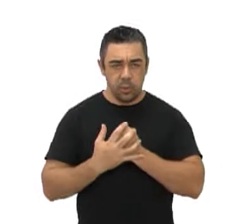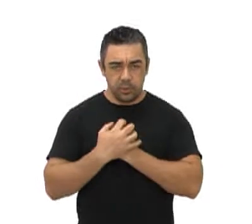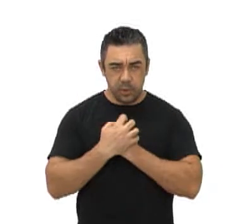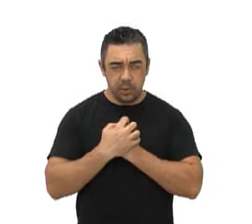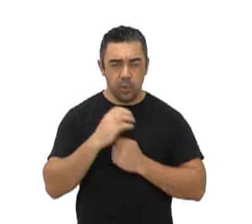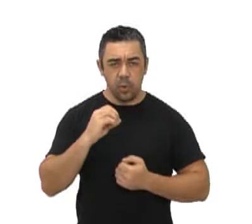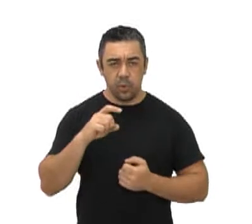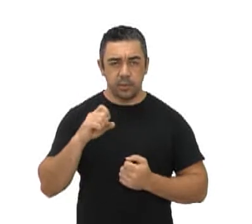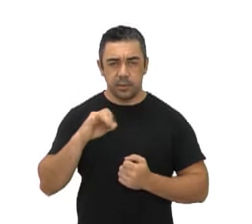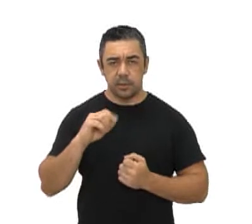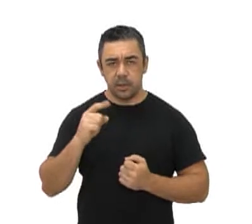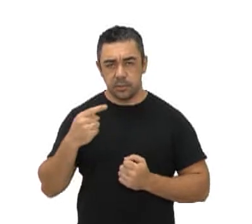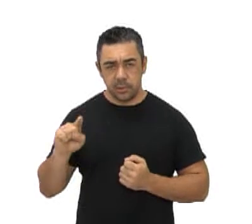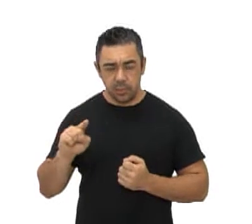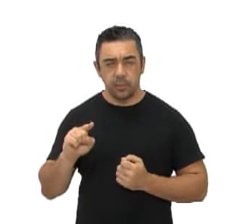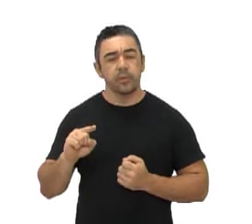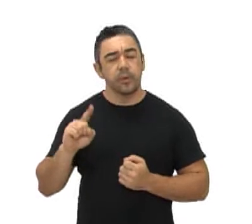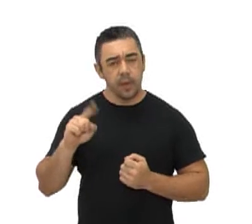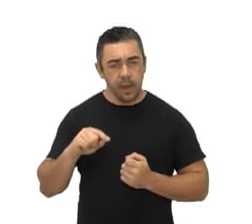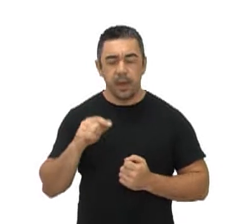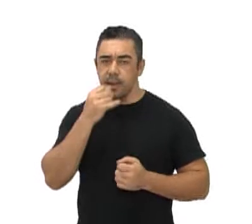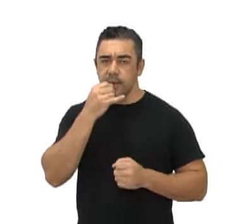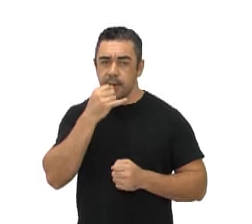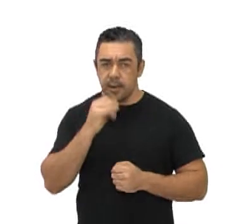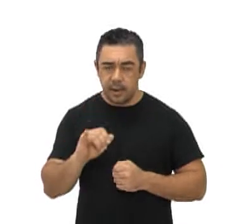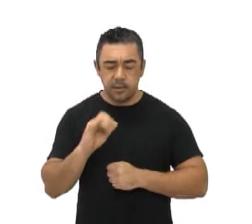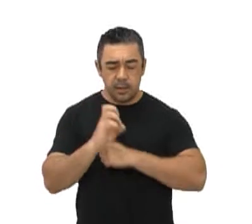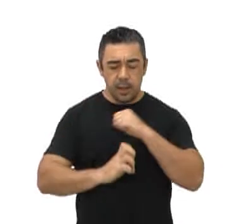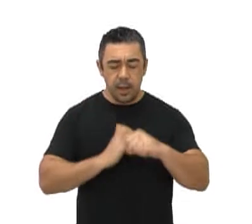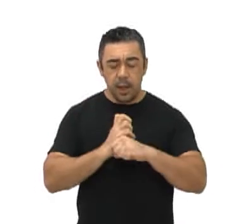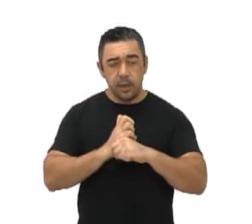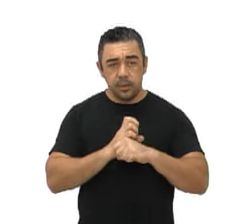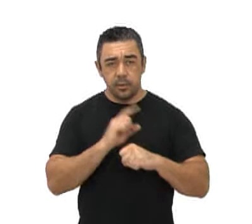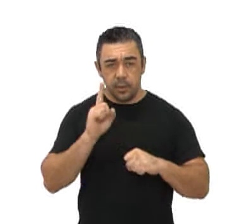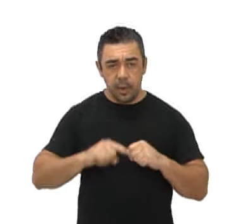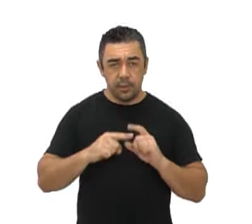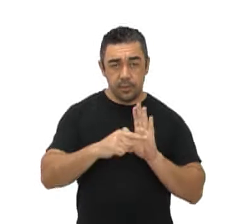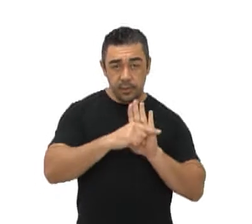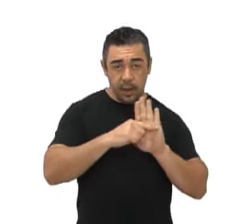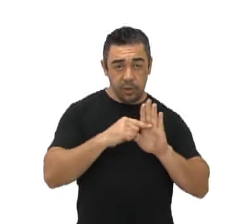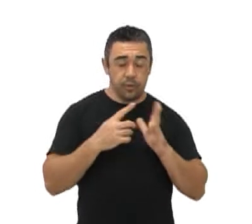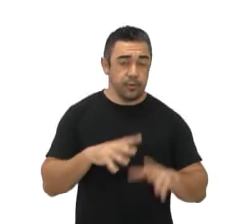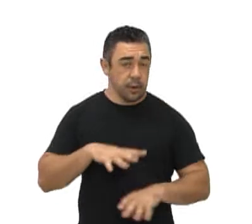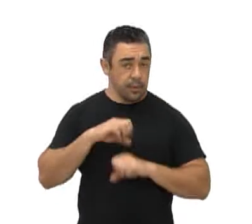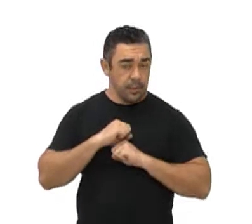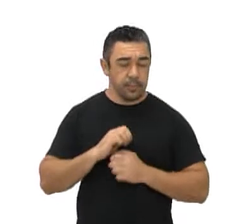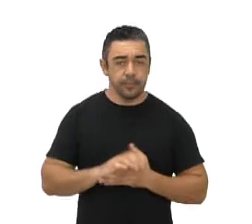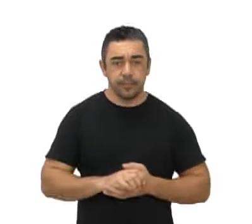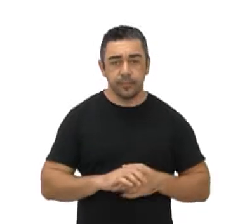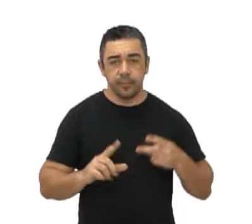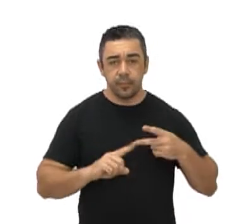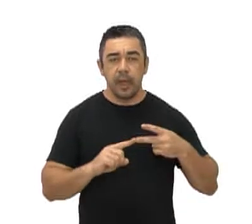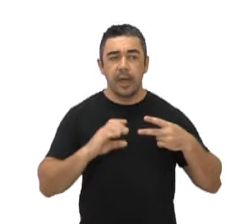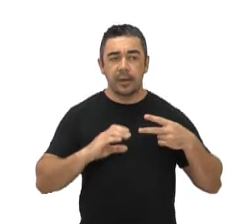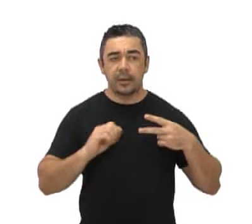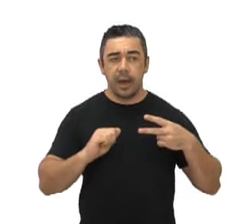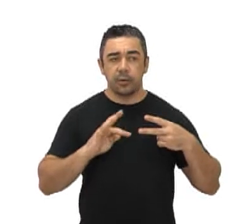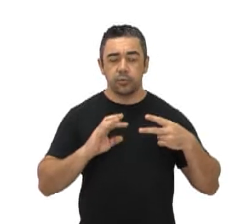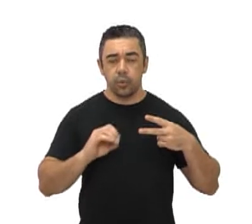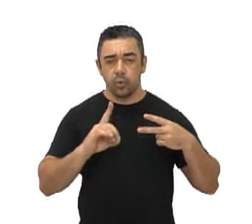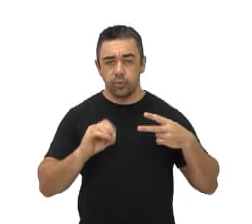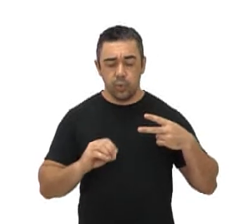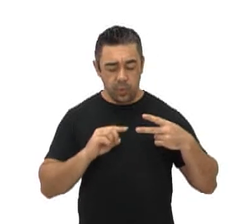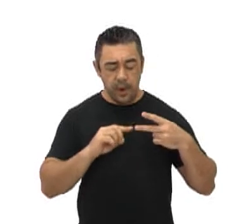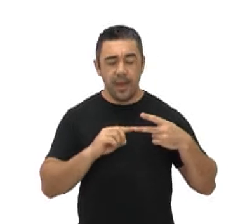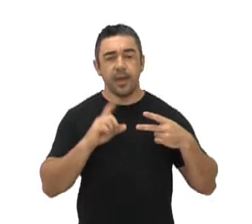oxidação, ou seja, é aquele que recebe os elétrons, então ele vai ser o lado negativo. Temos o cátodo, que é o polo da pilha que sofre o